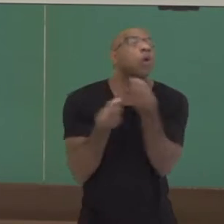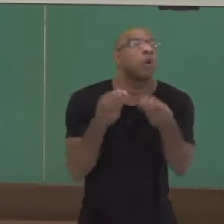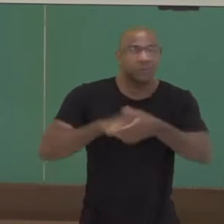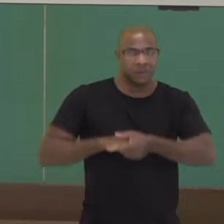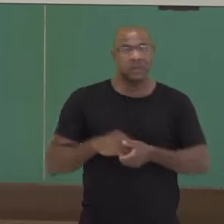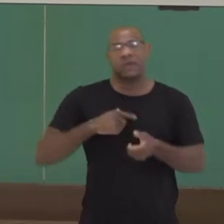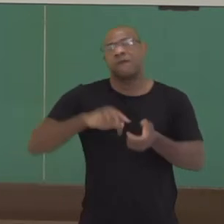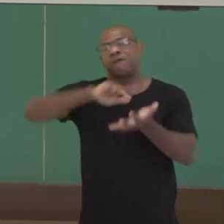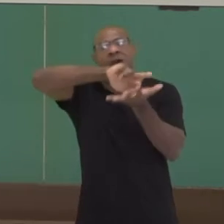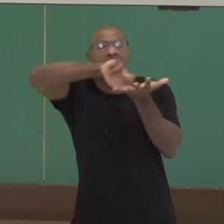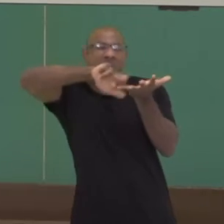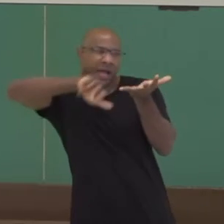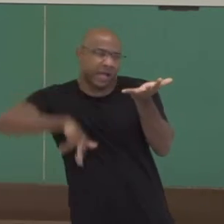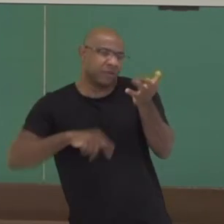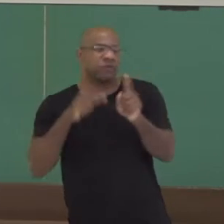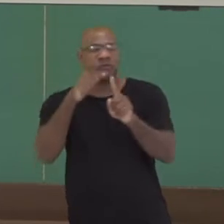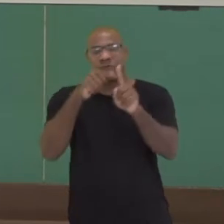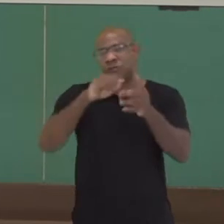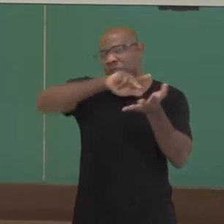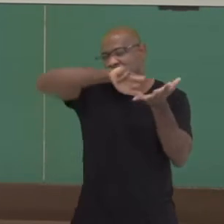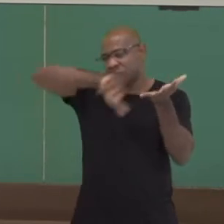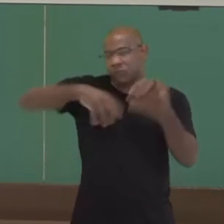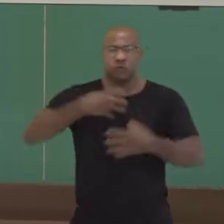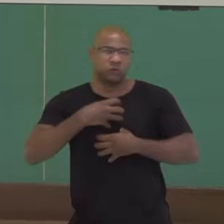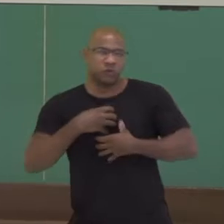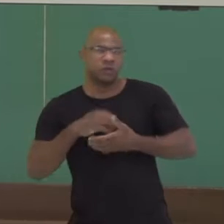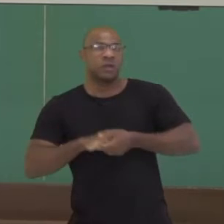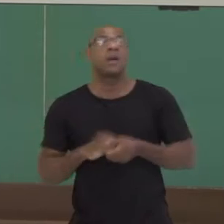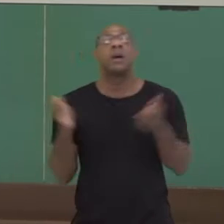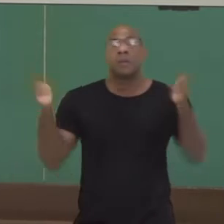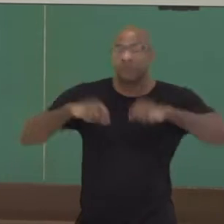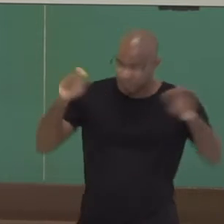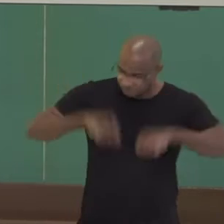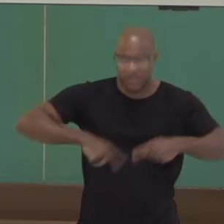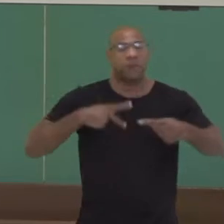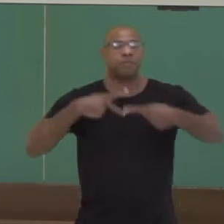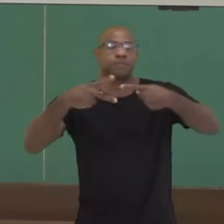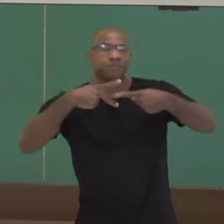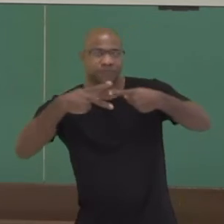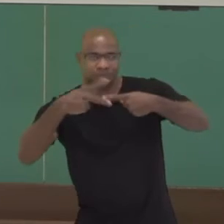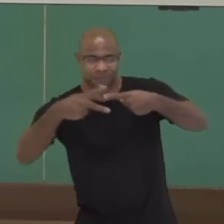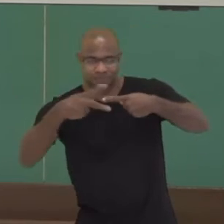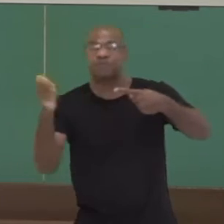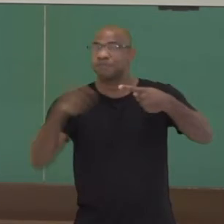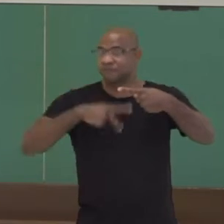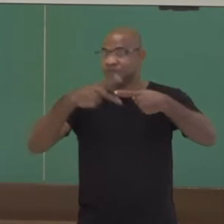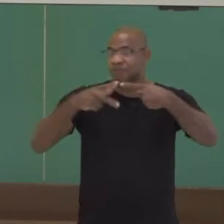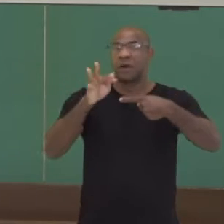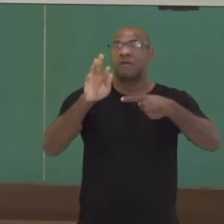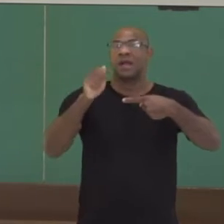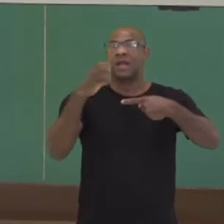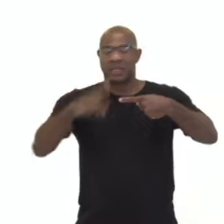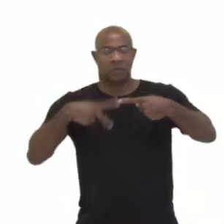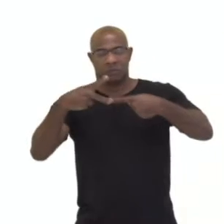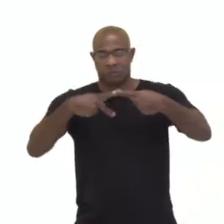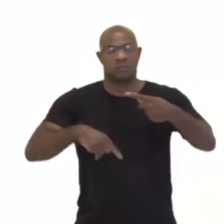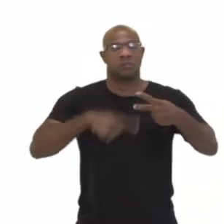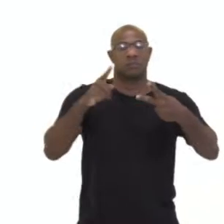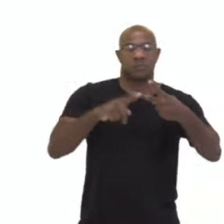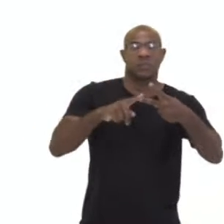duas maneiras. Eles podem ser representados na forma fracionária, em forma de fração, e também na